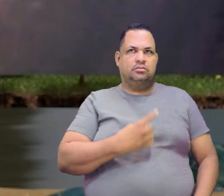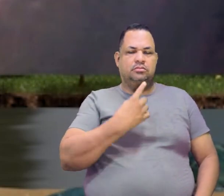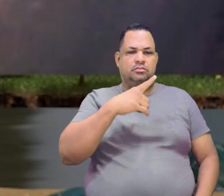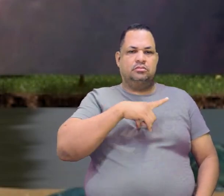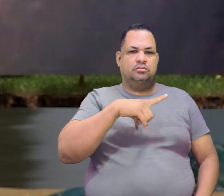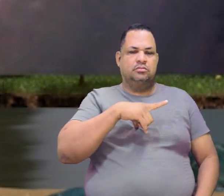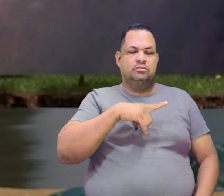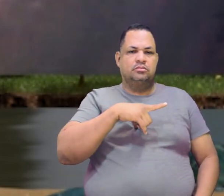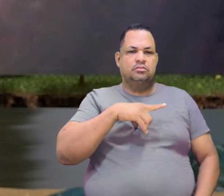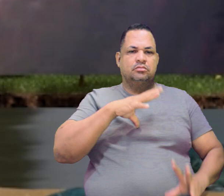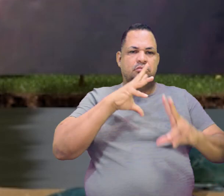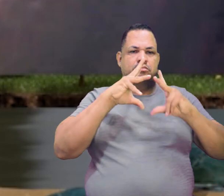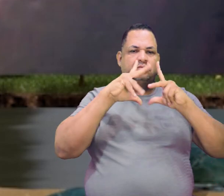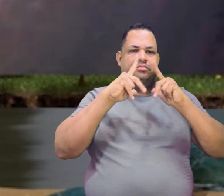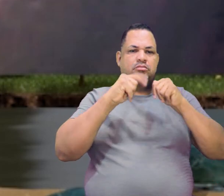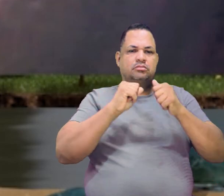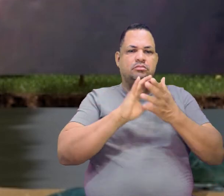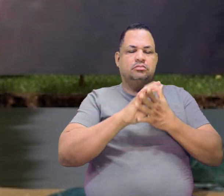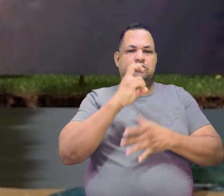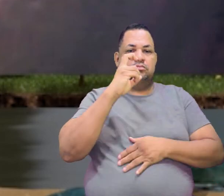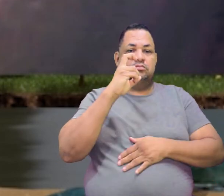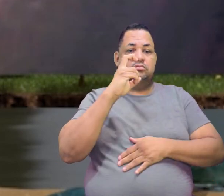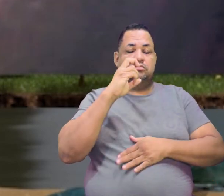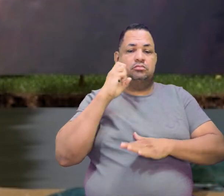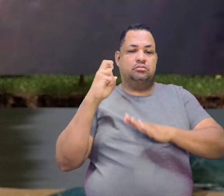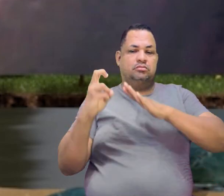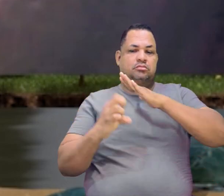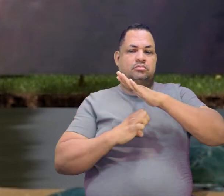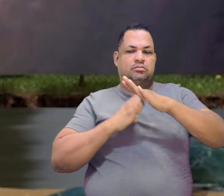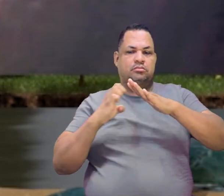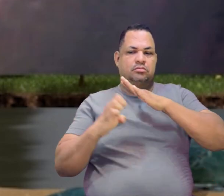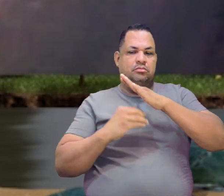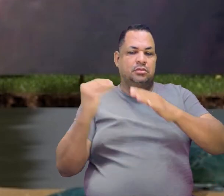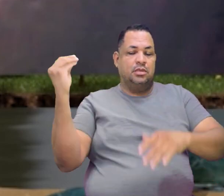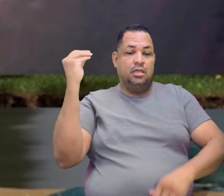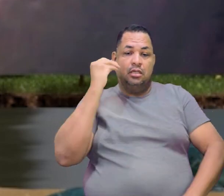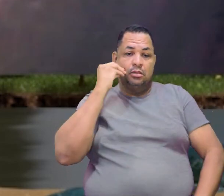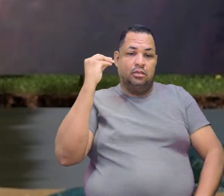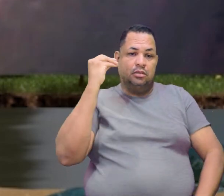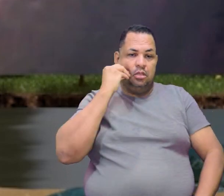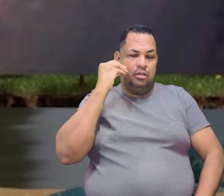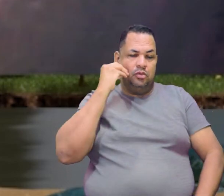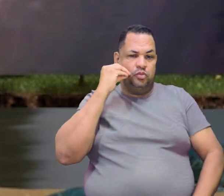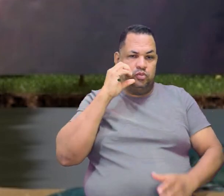total 5 empresas que tentaram construir. A